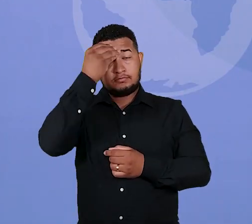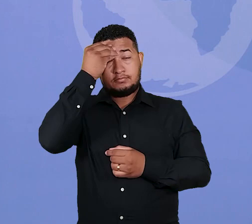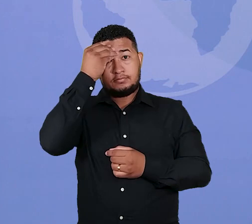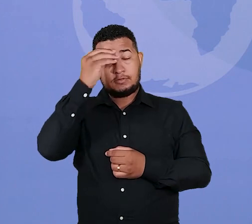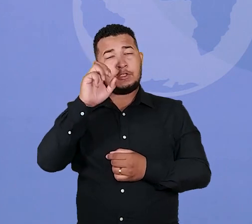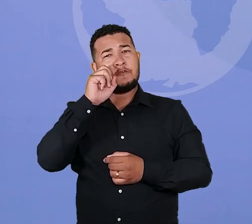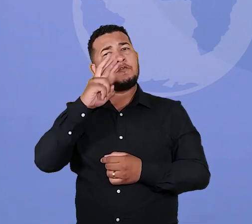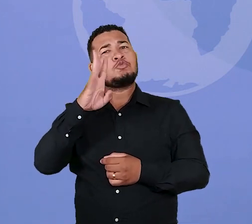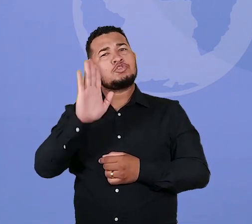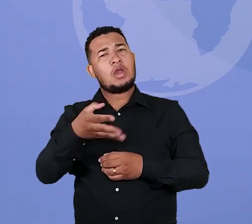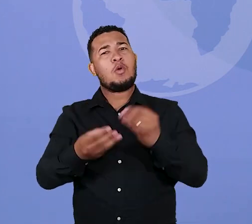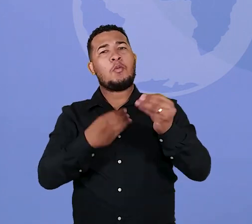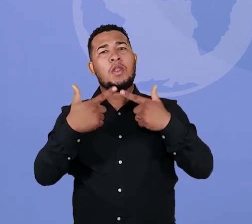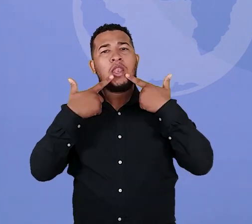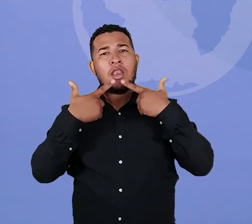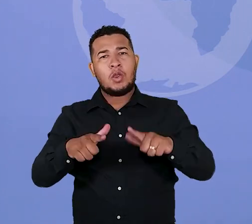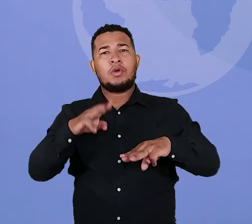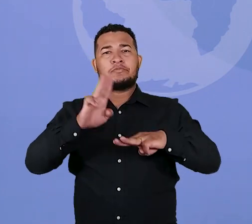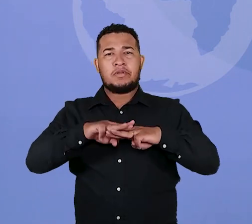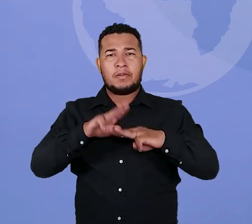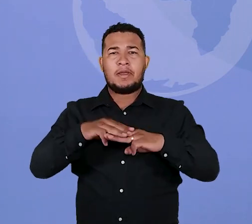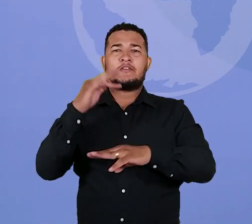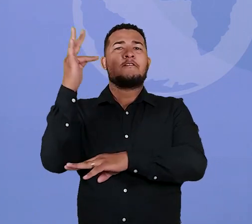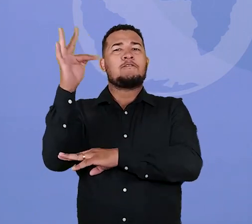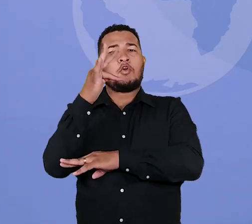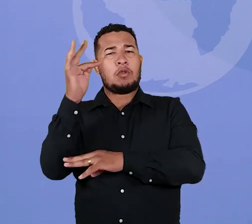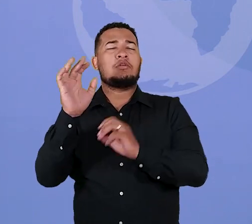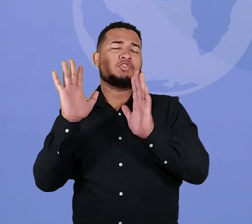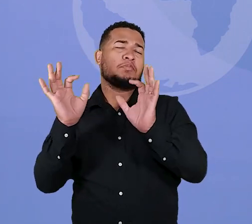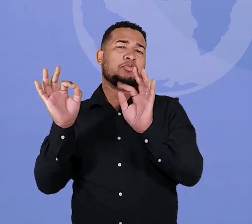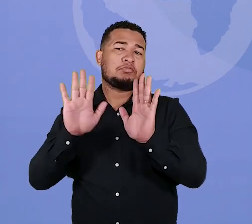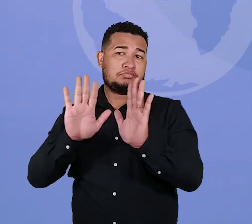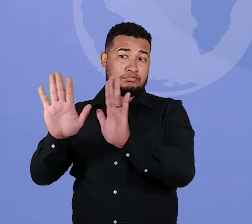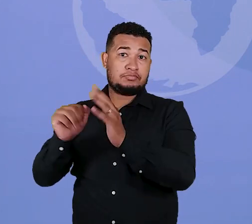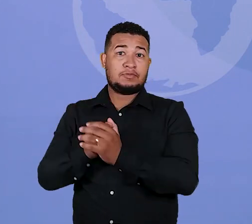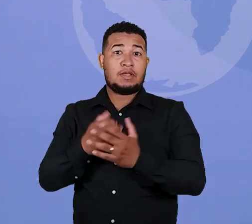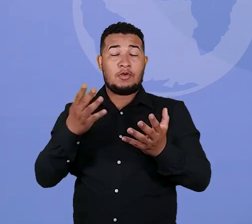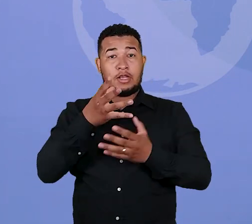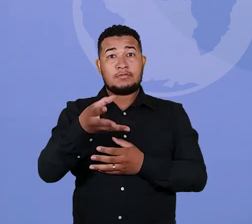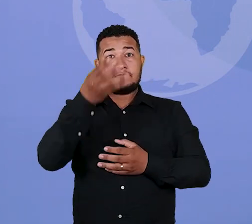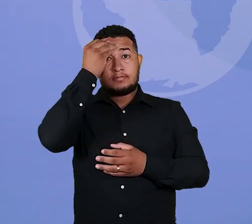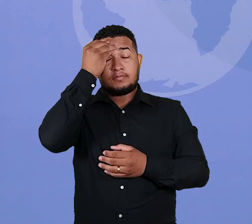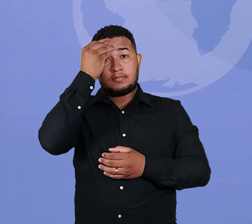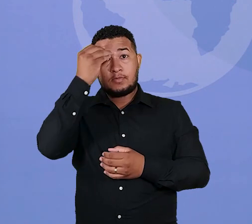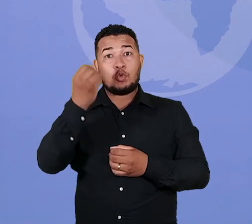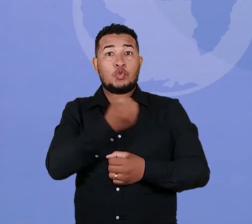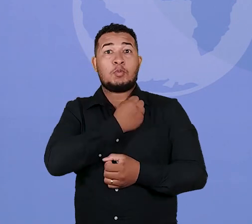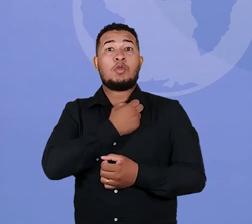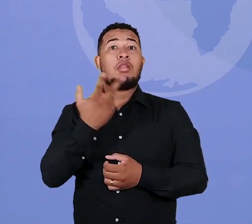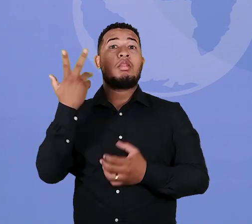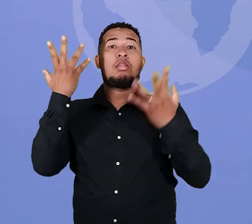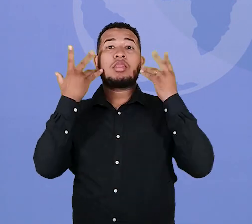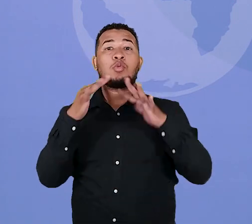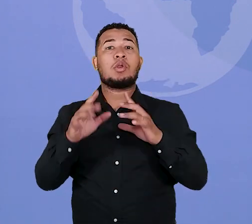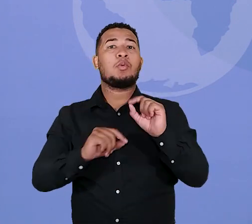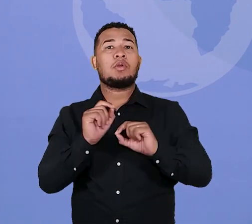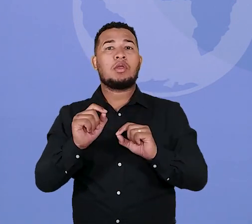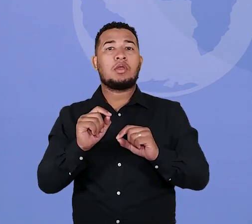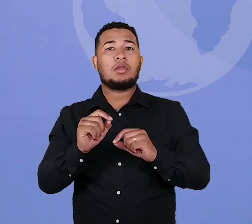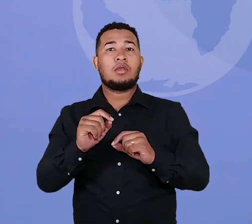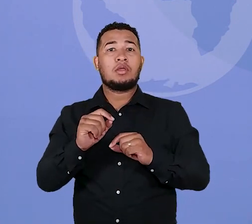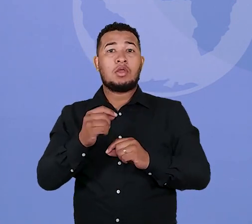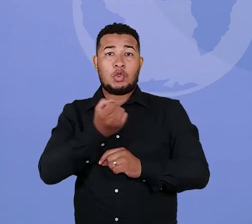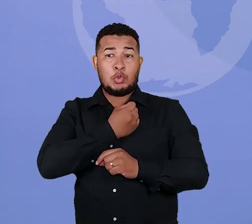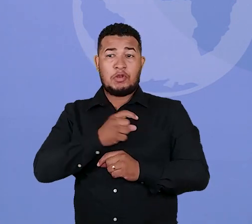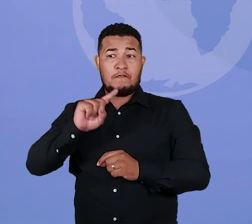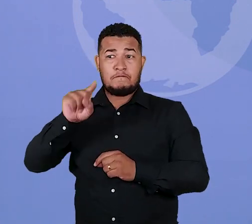Nós já vimos a linguagem matemática, já vimos toda a formalidade. Agora, para gravar. O que é um número natural? É um